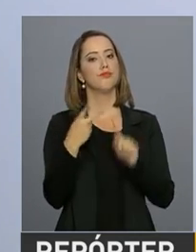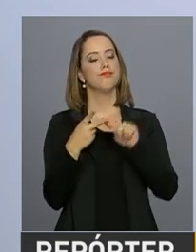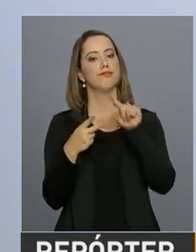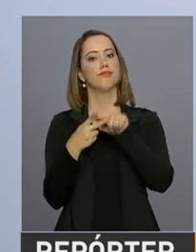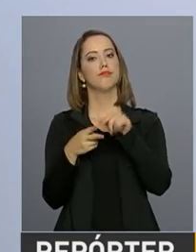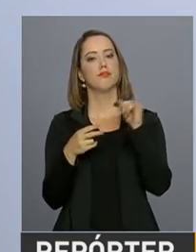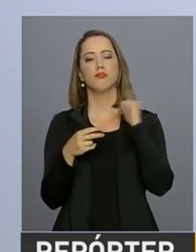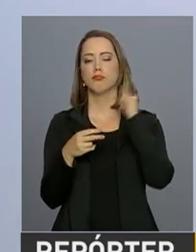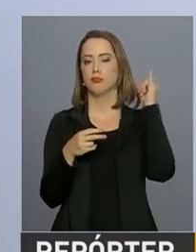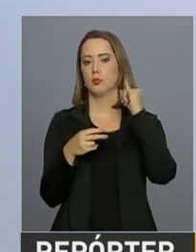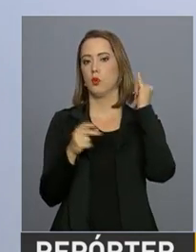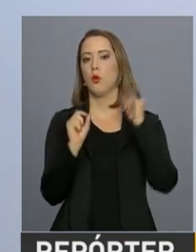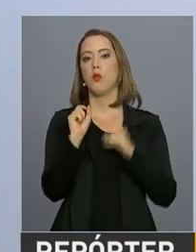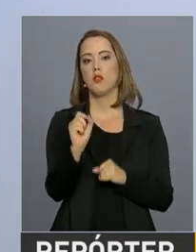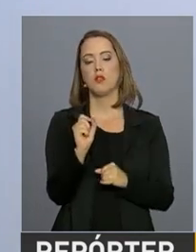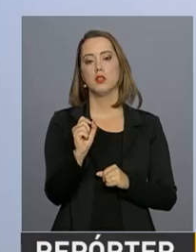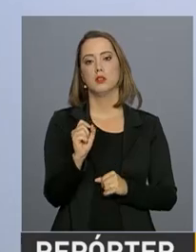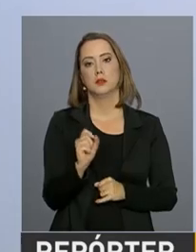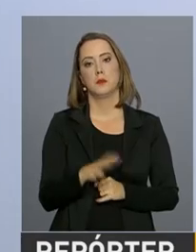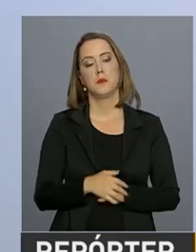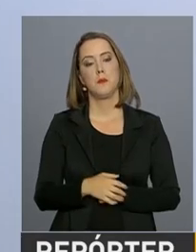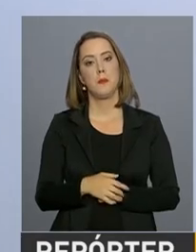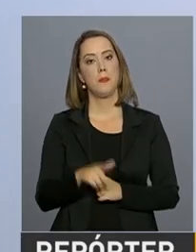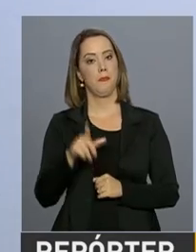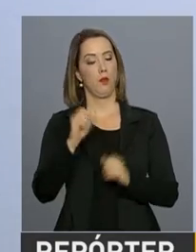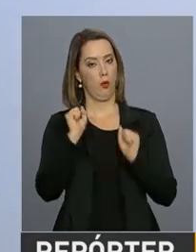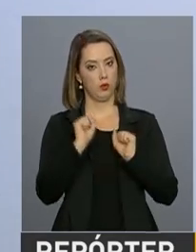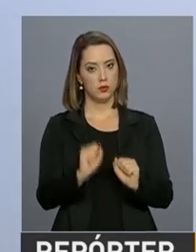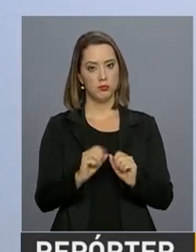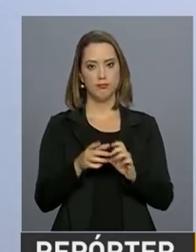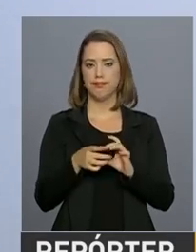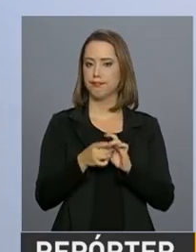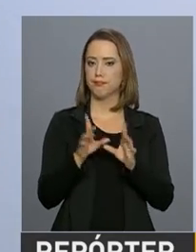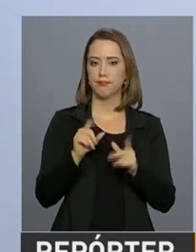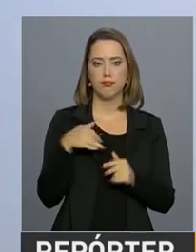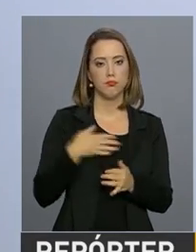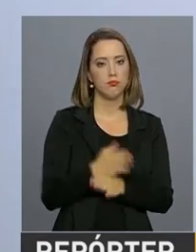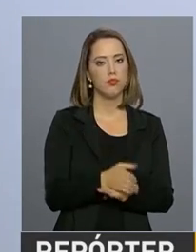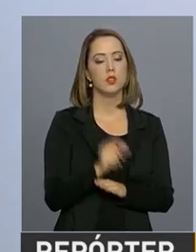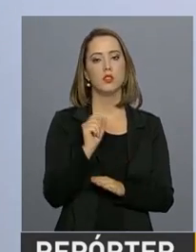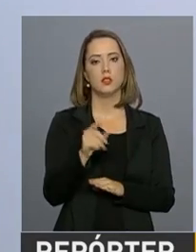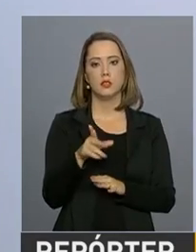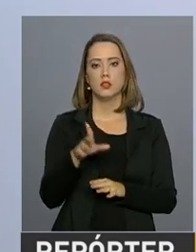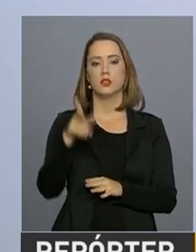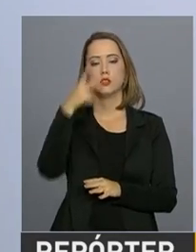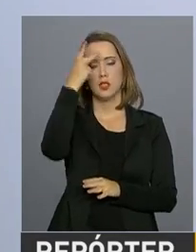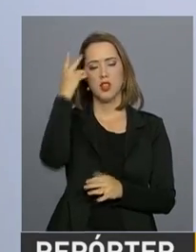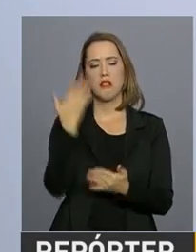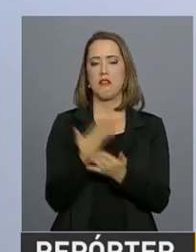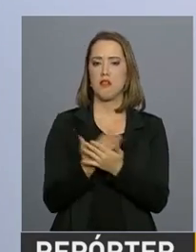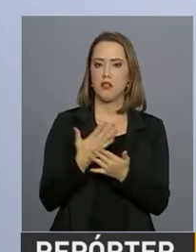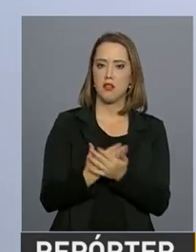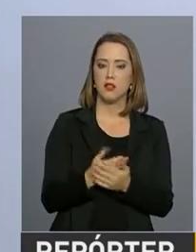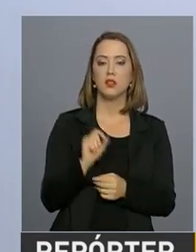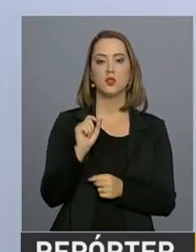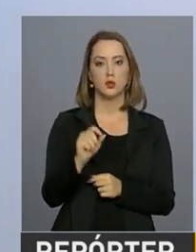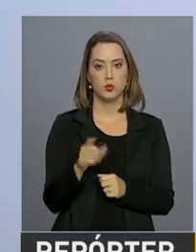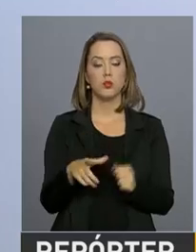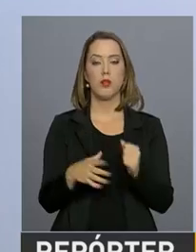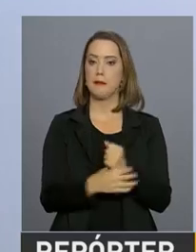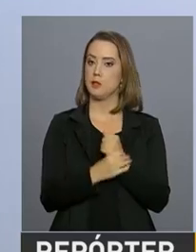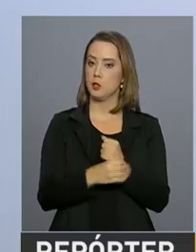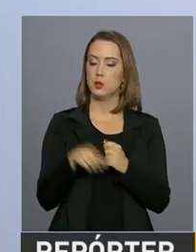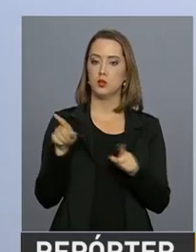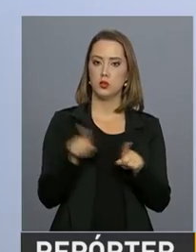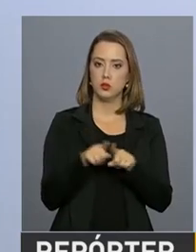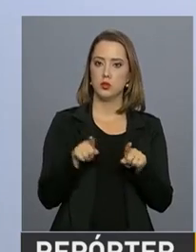fundamentais a educação superior brasileira que é permitir o acesso à educação superior para quem mais precisa garantido ao mesmo tempo